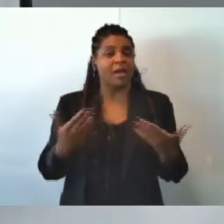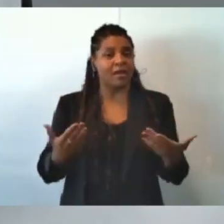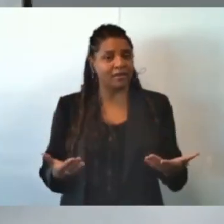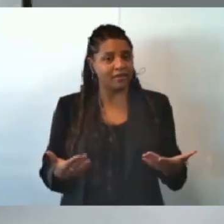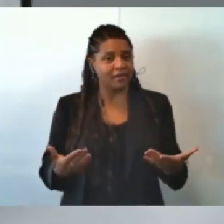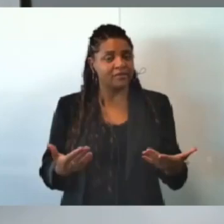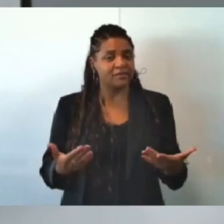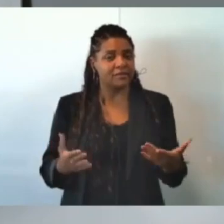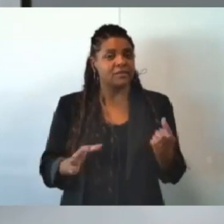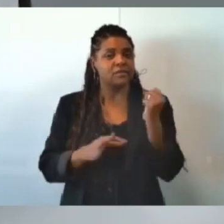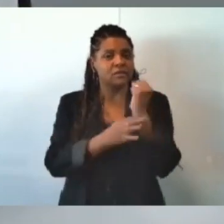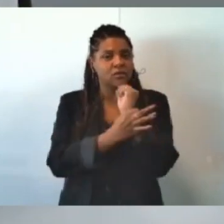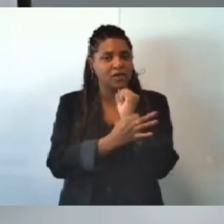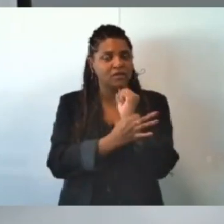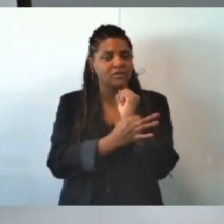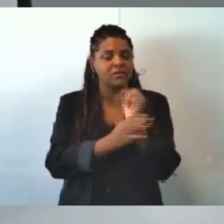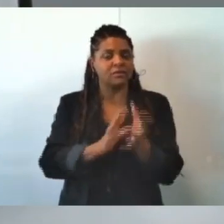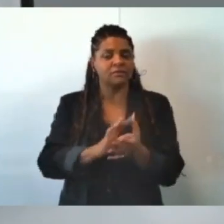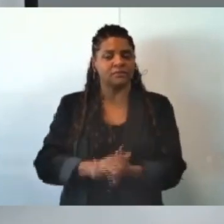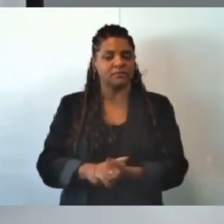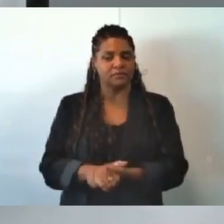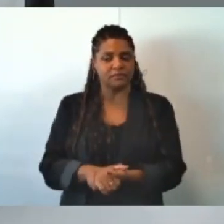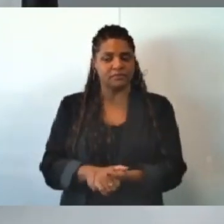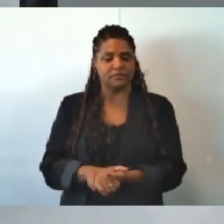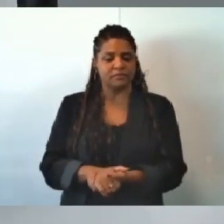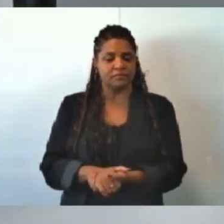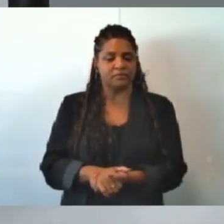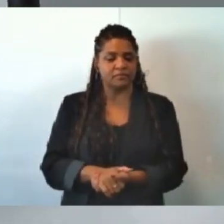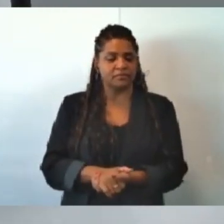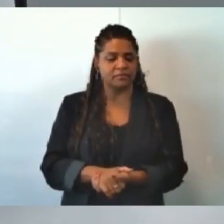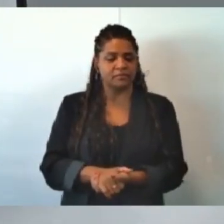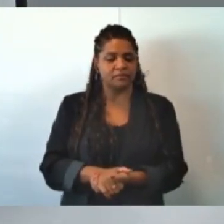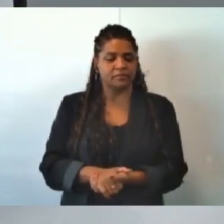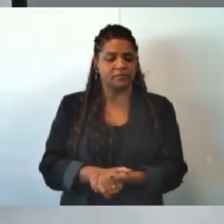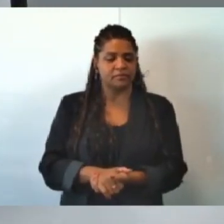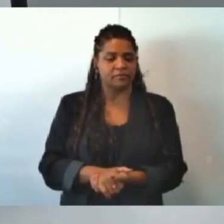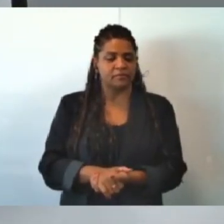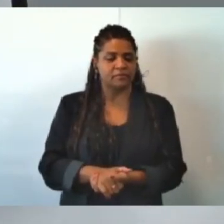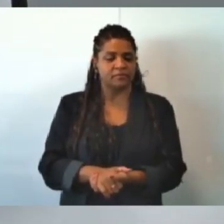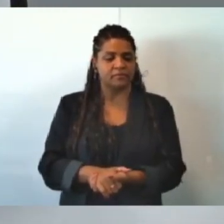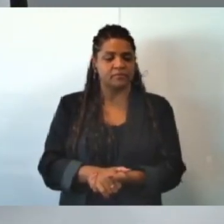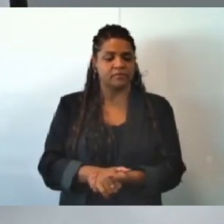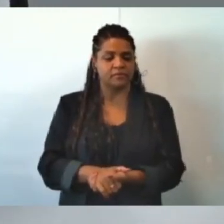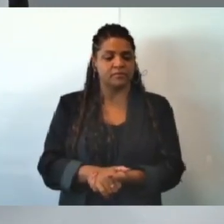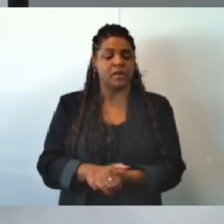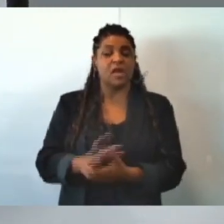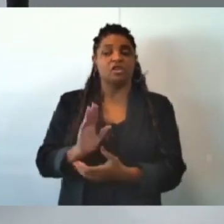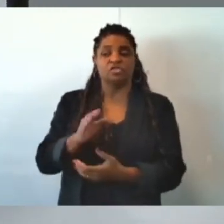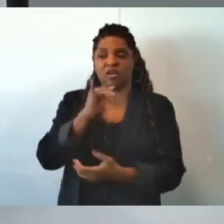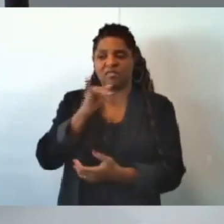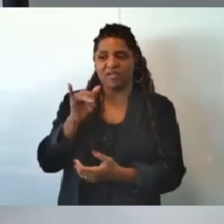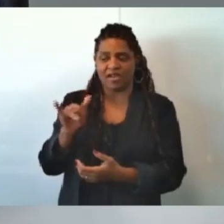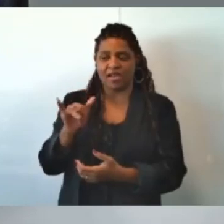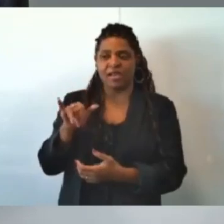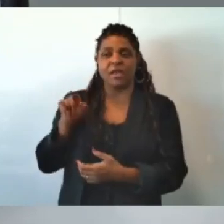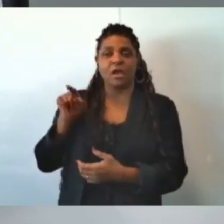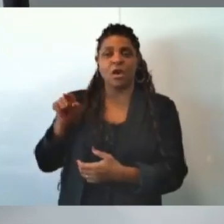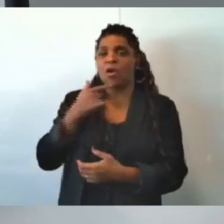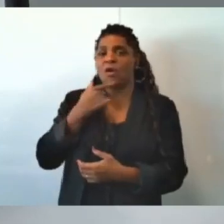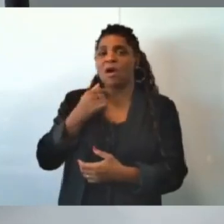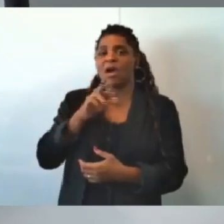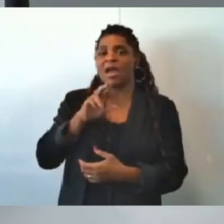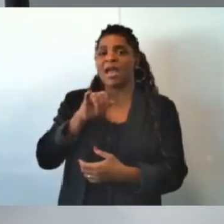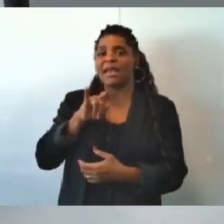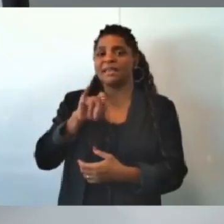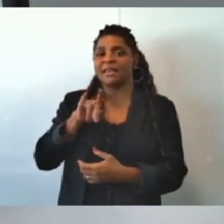Reinaldo, que está para acampar essa ideia, né? Ele já nos ajuda lá agora